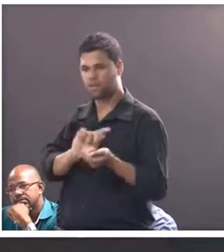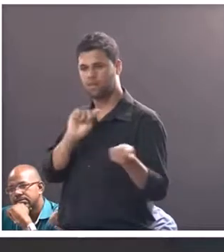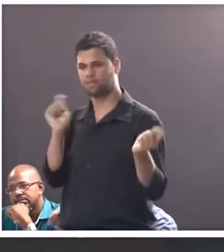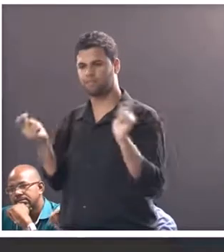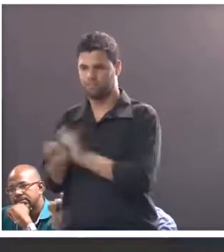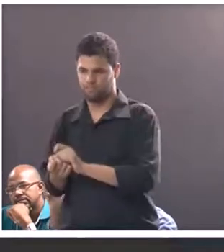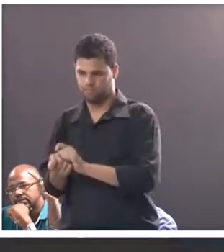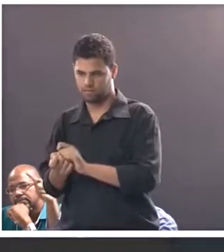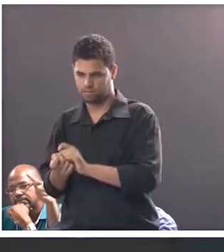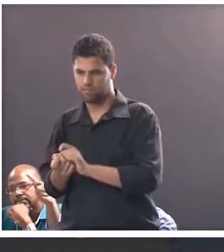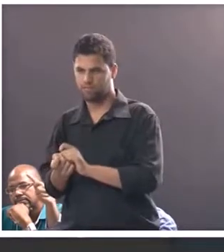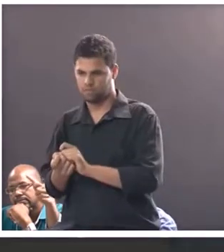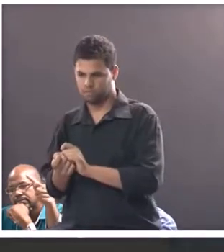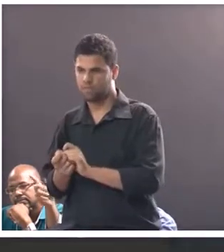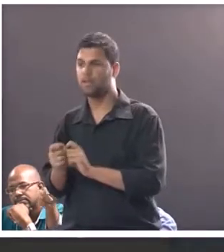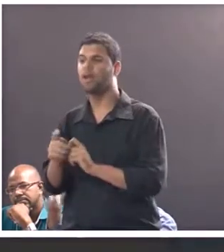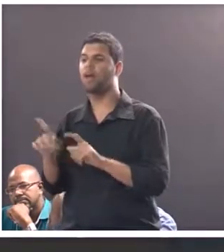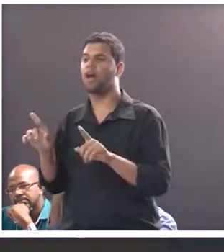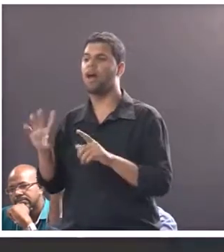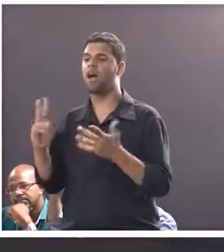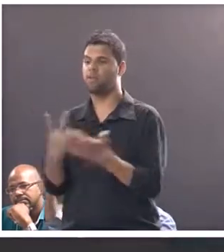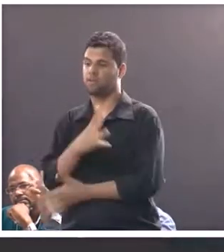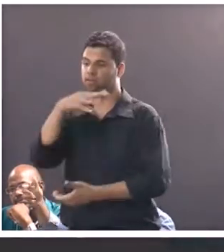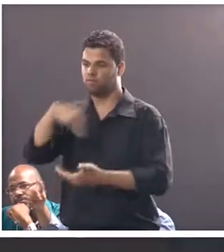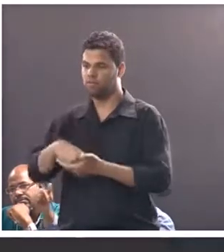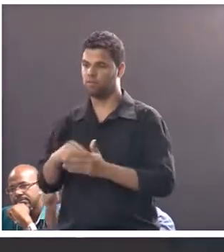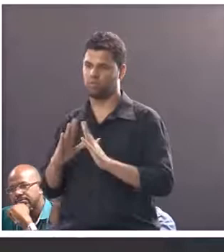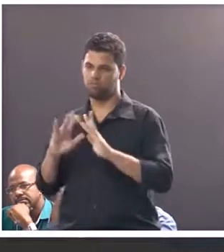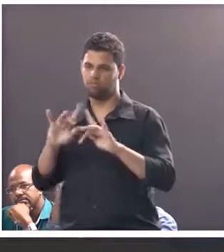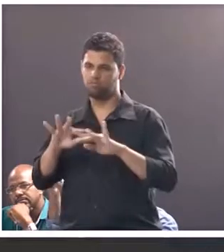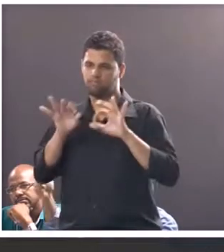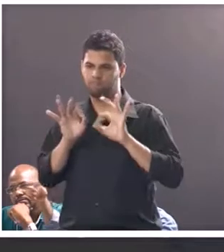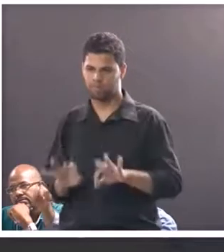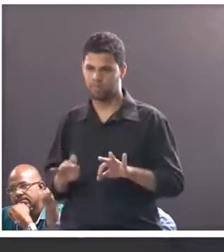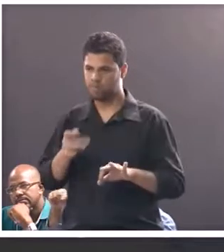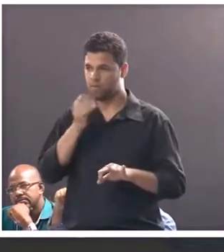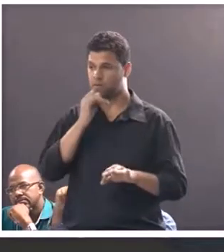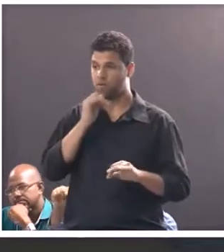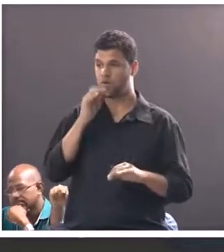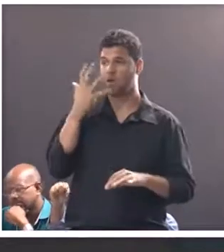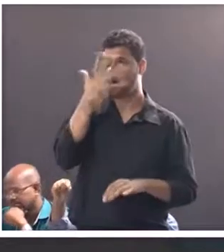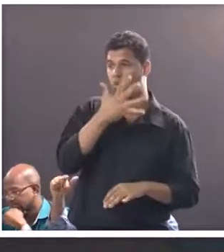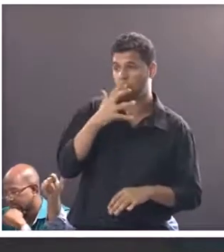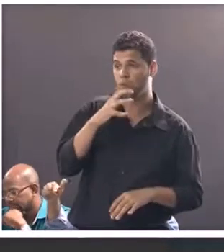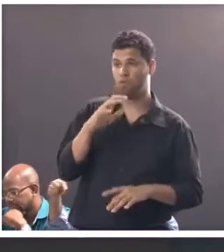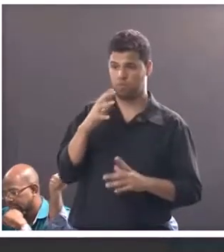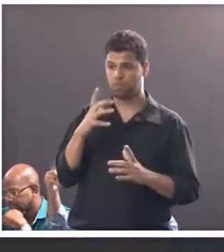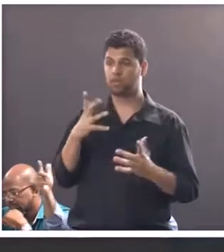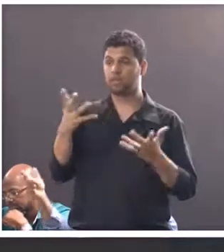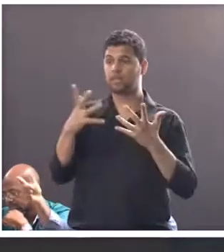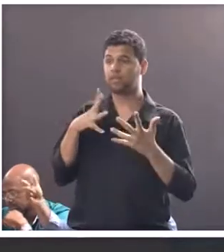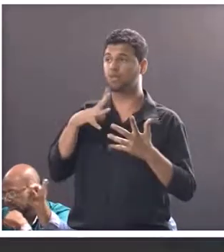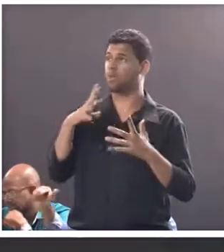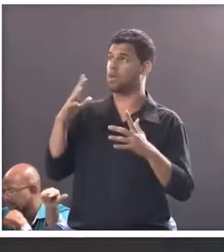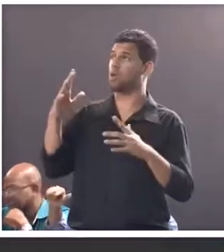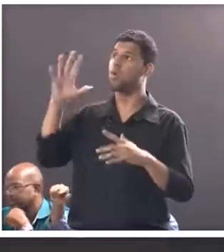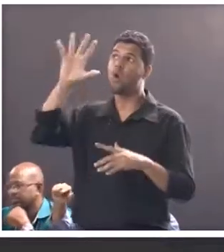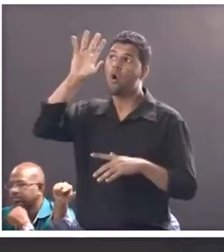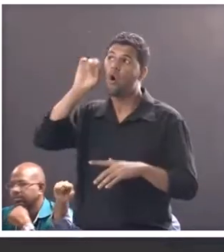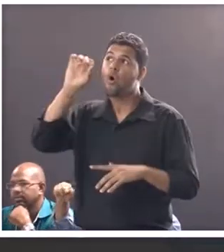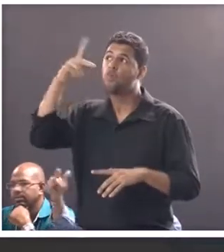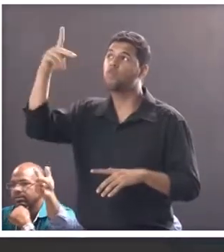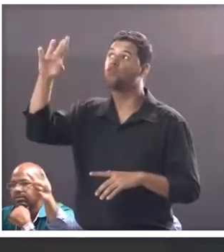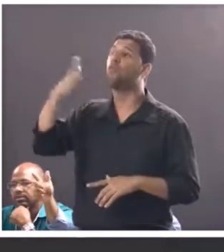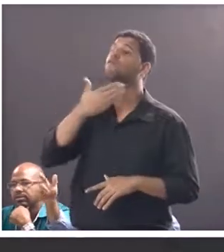Isso vai acontecer muito na igreja. Quando tem uma música, um hino, que diz assim, quero ouvir a tua voz.